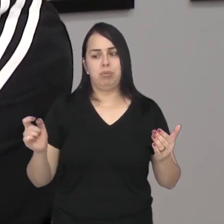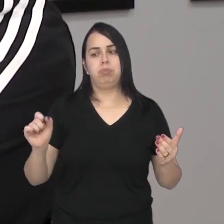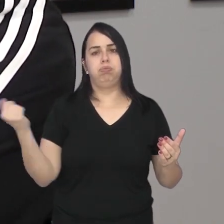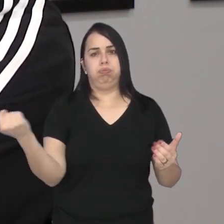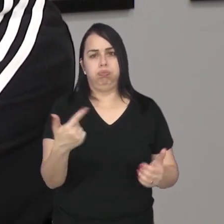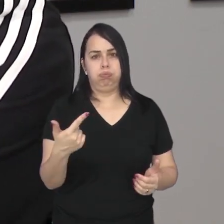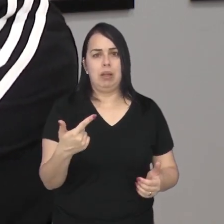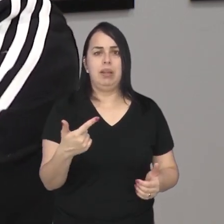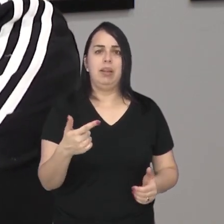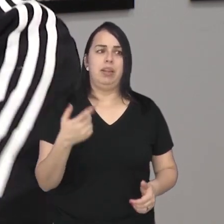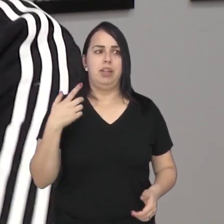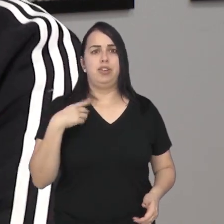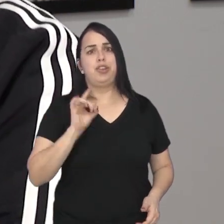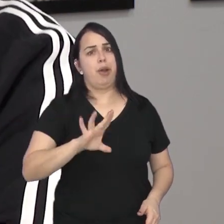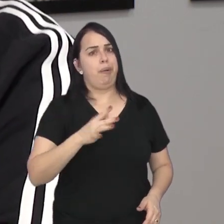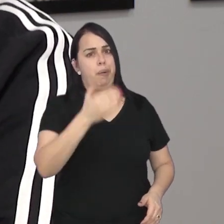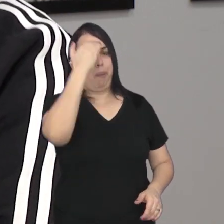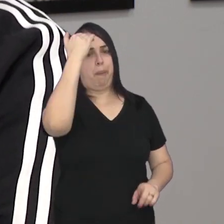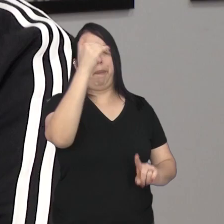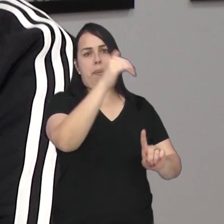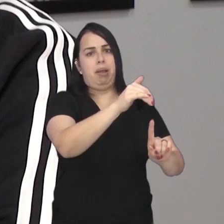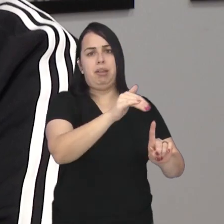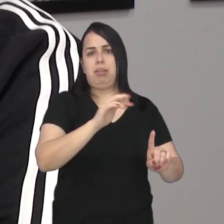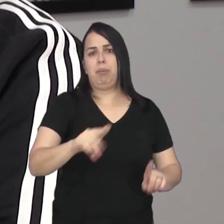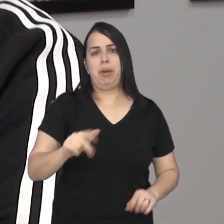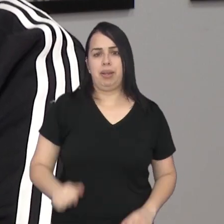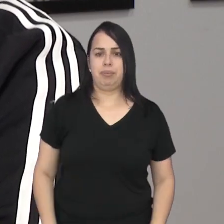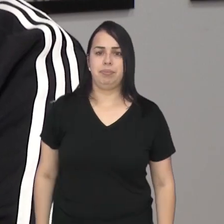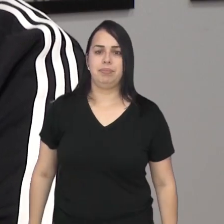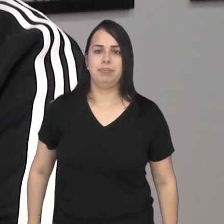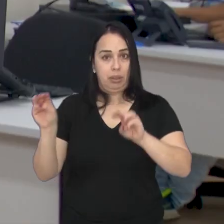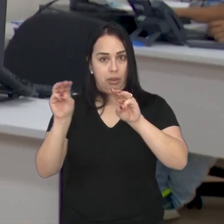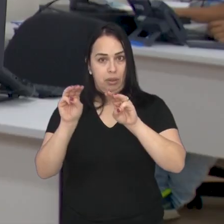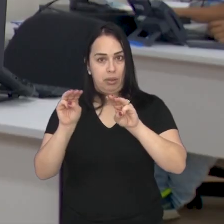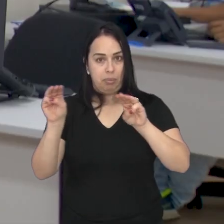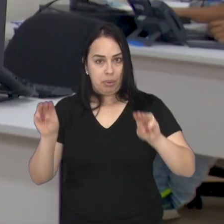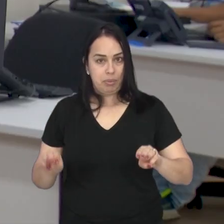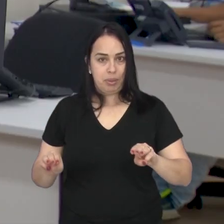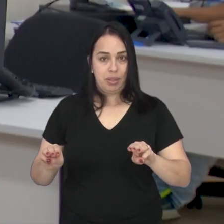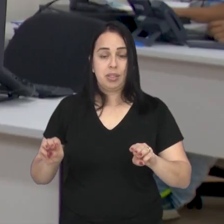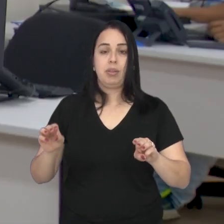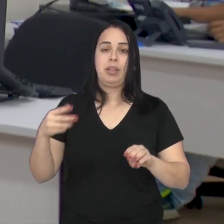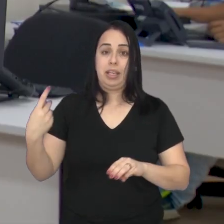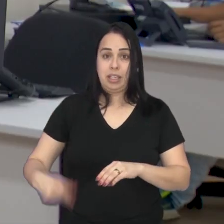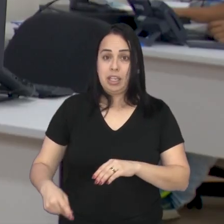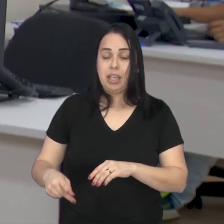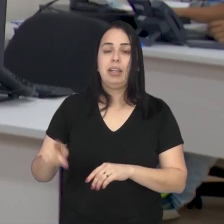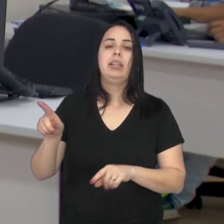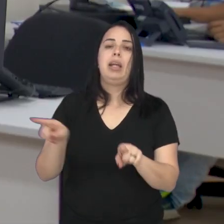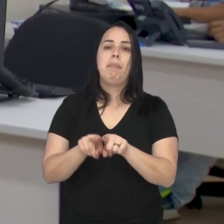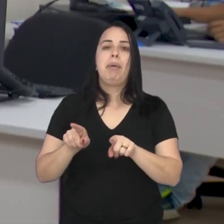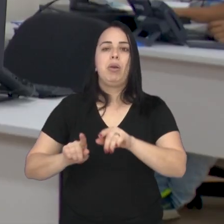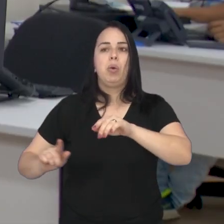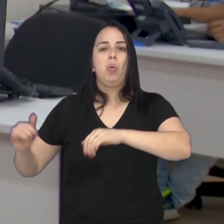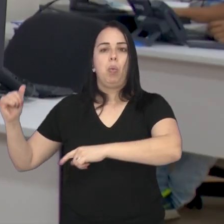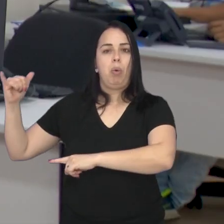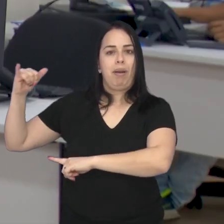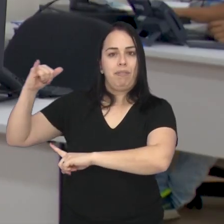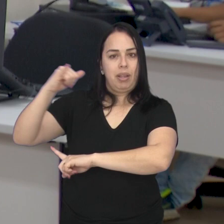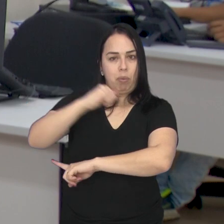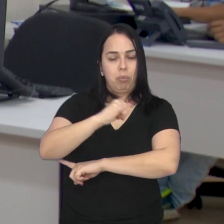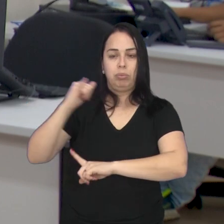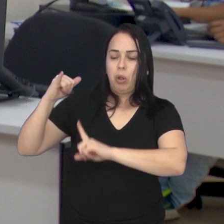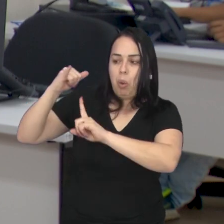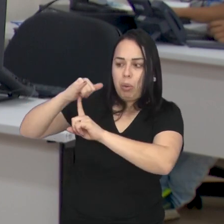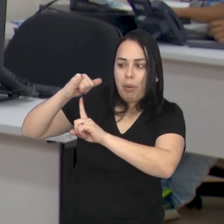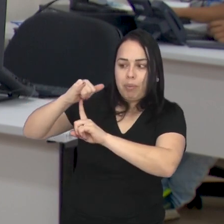que culpar a dona de casa pelo desperdício. E os monumentos históricos da nossa aviação, que estão expostos lá